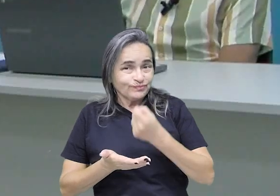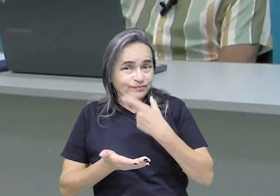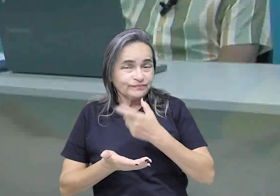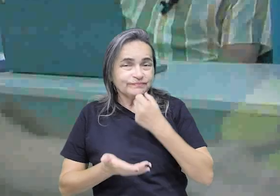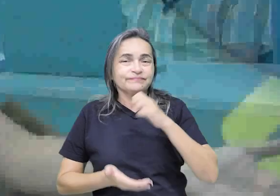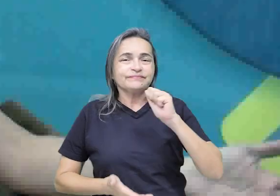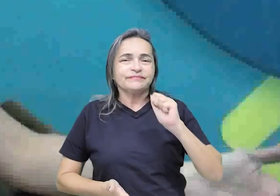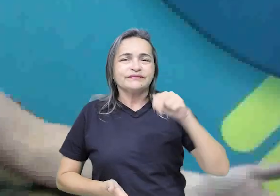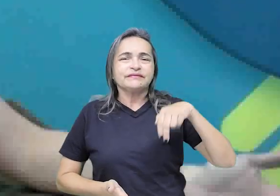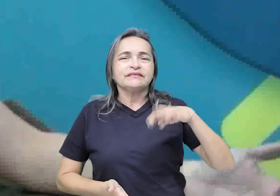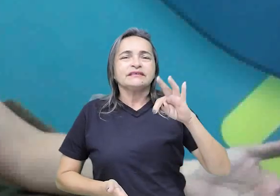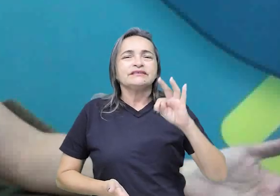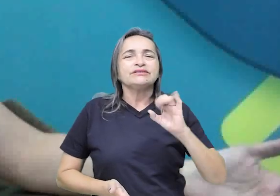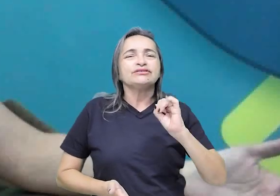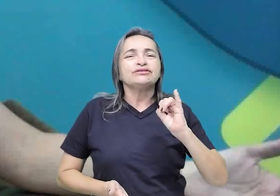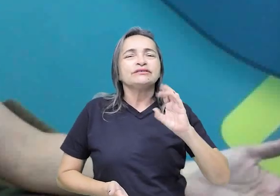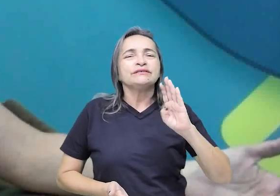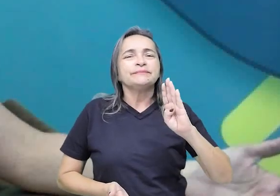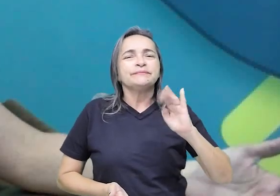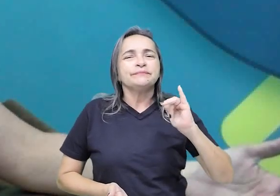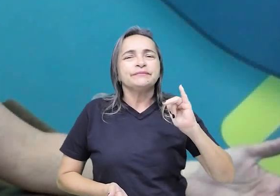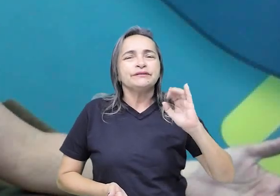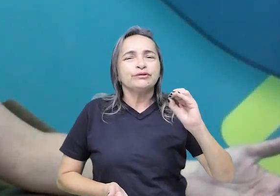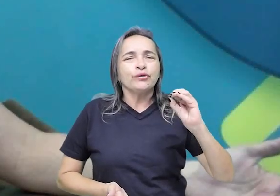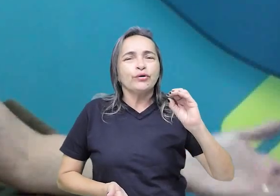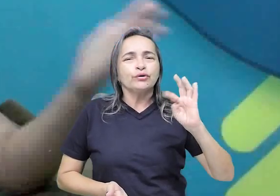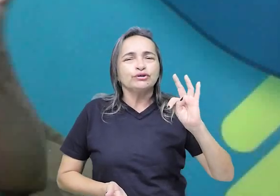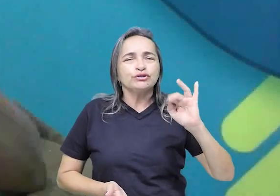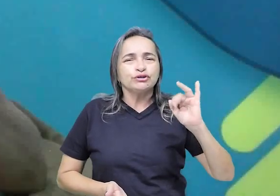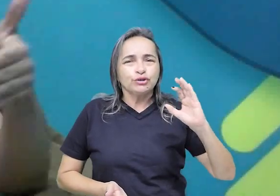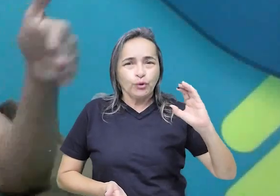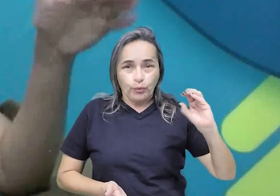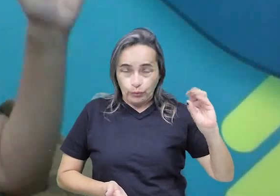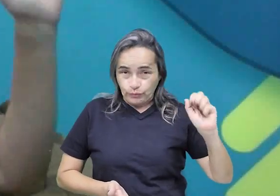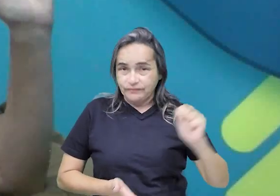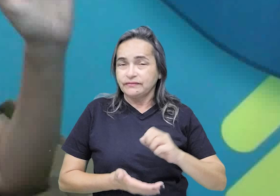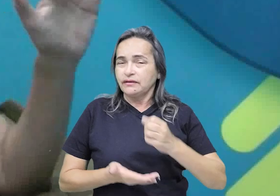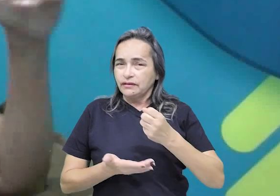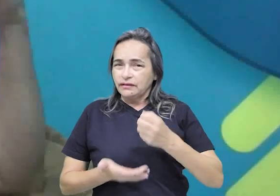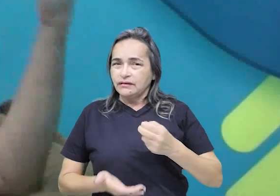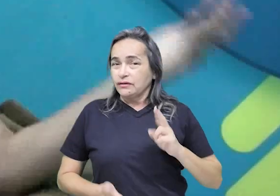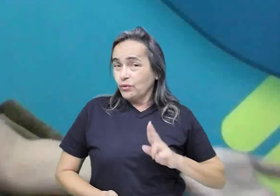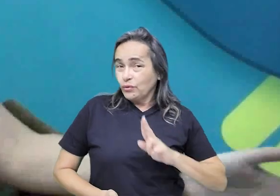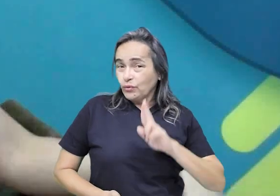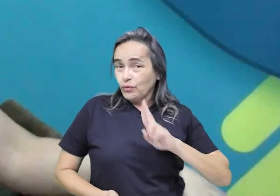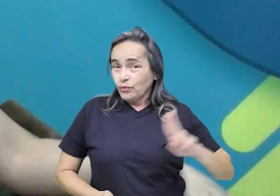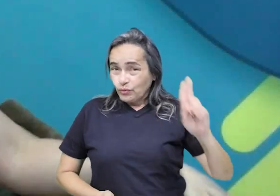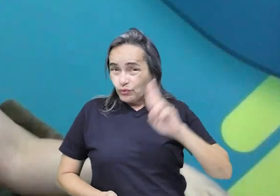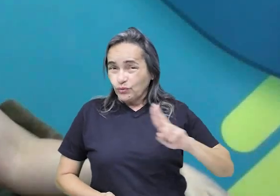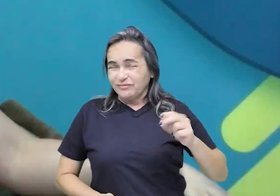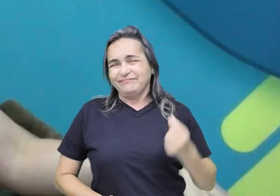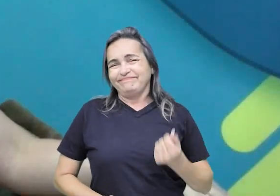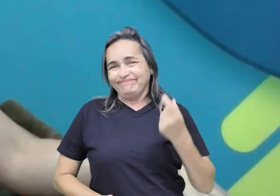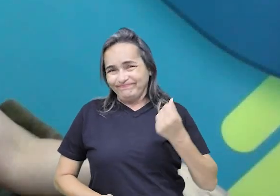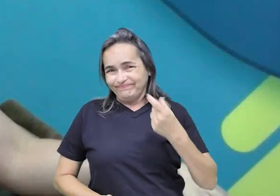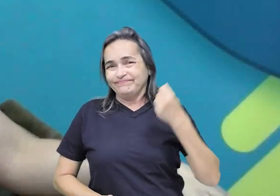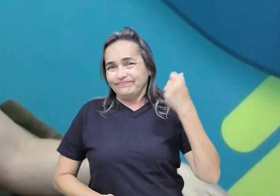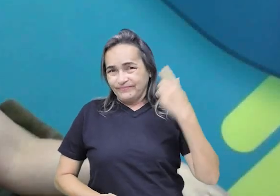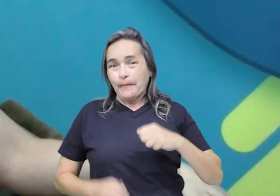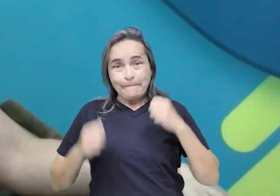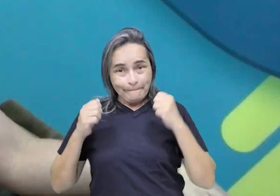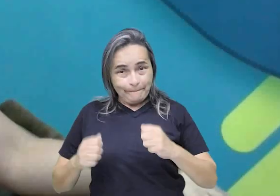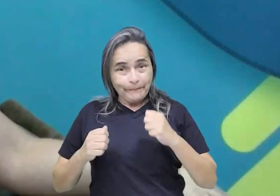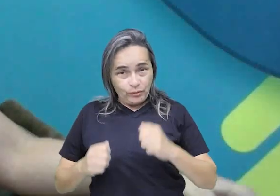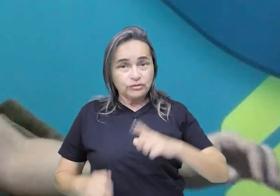Inúmeros antibióticos, se forem usados prolongadamente, eles podem trazer perda auditiva,